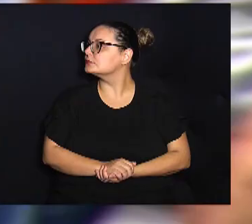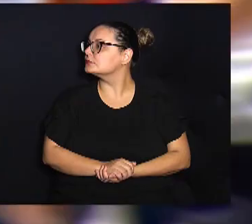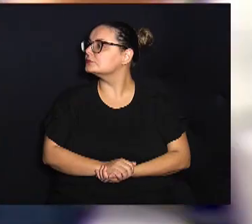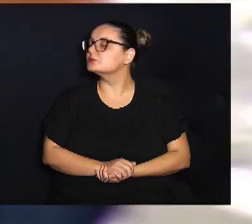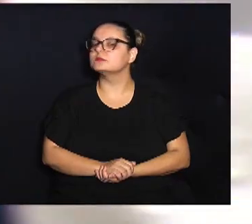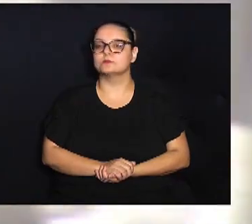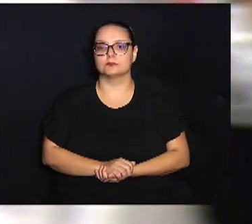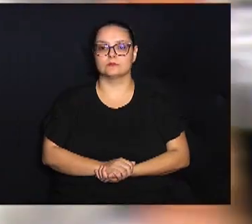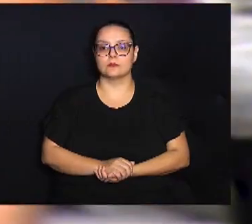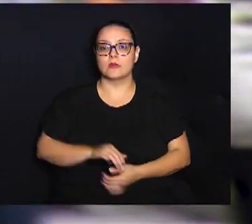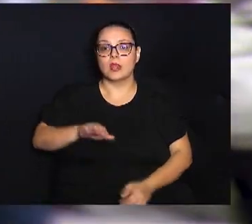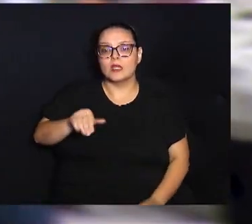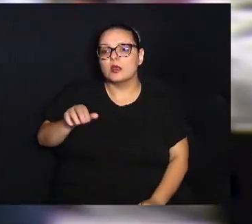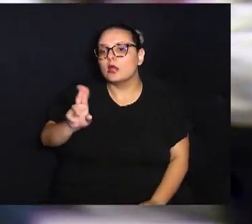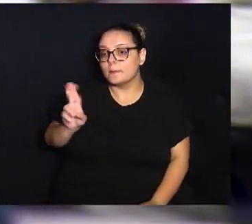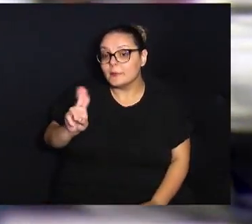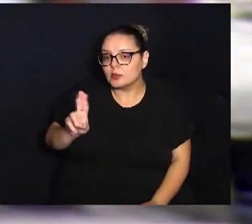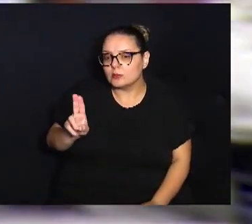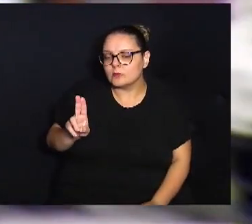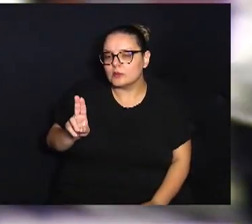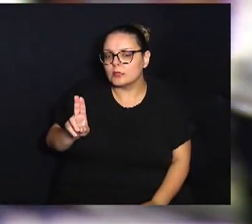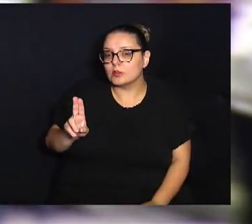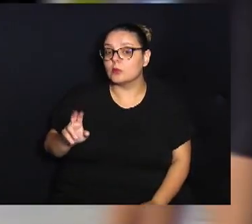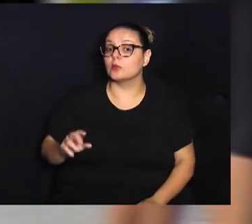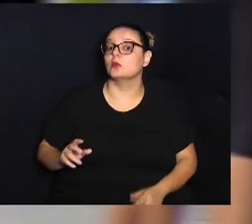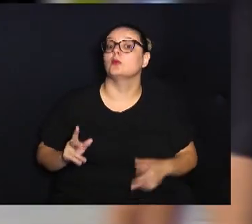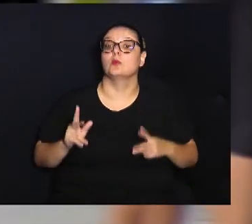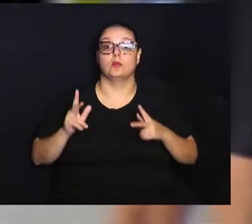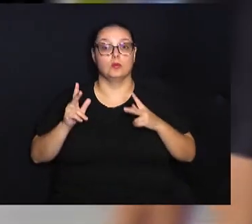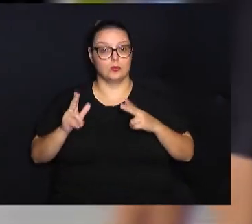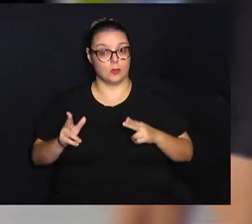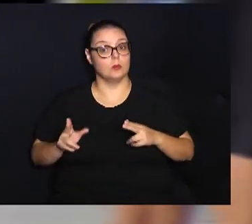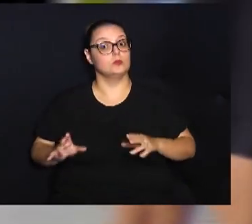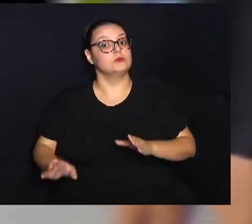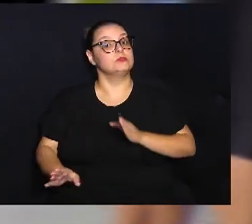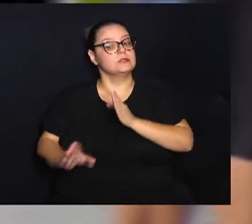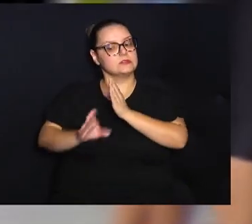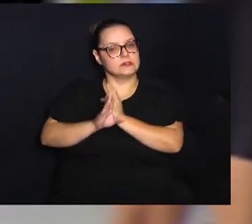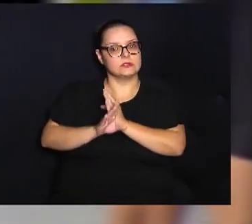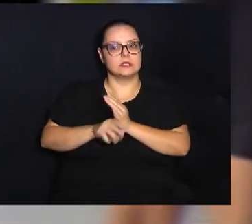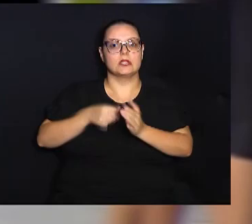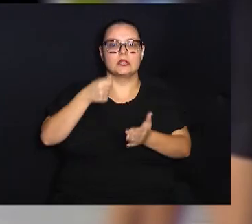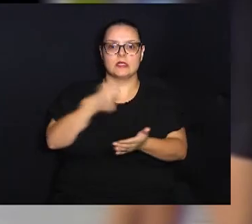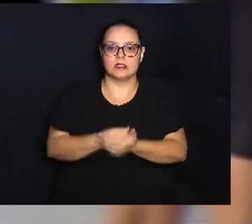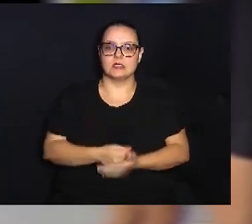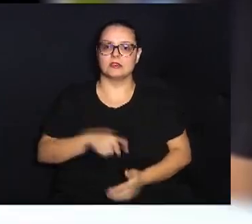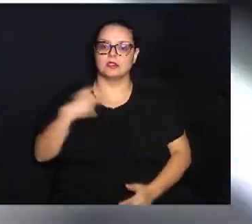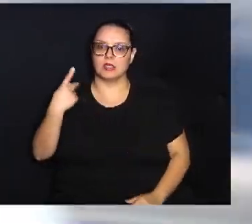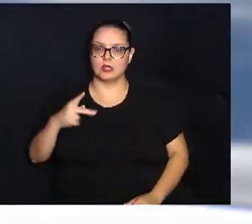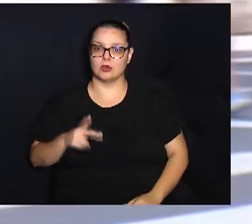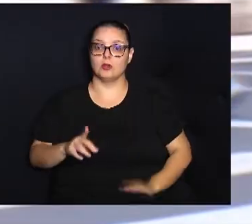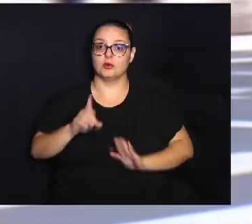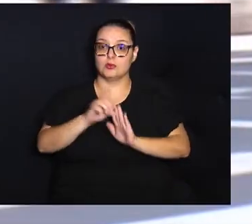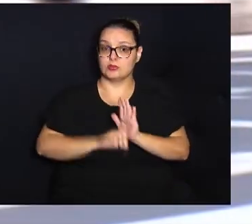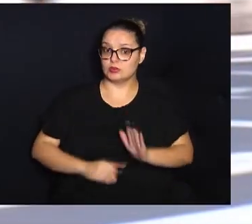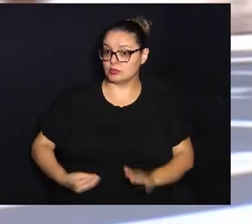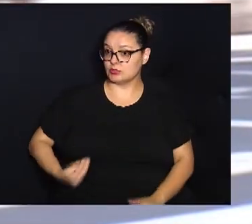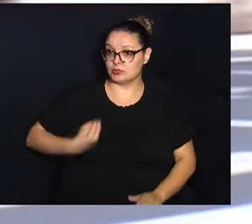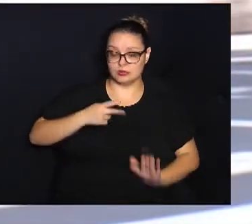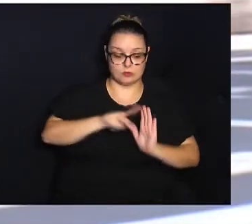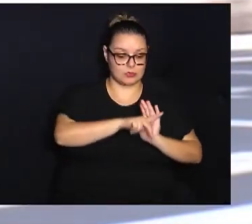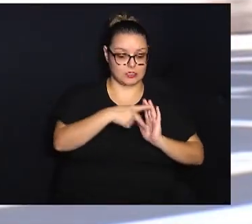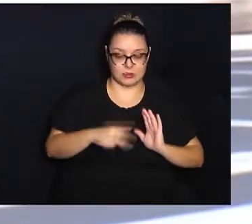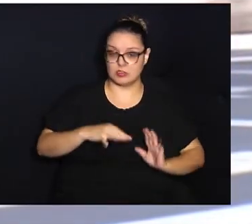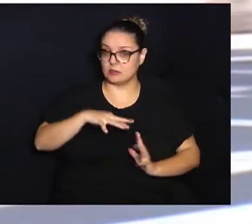Chamar uma pessoa por um nome com o qual ela se identifica é garantir a ela o direito de existir no mundo.